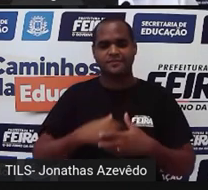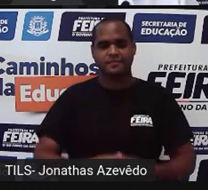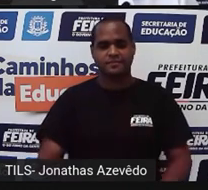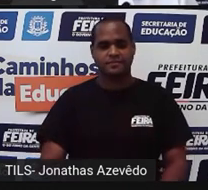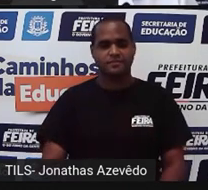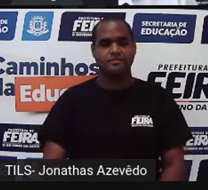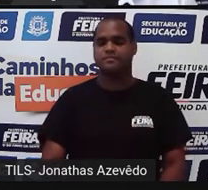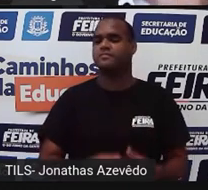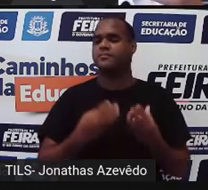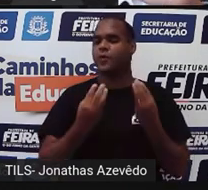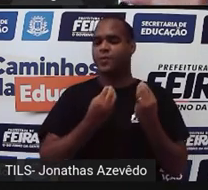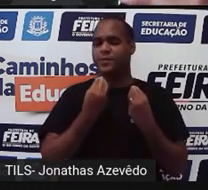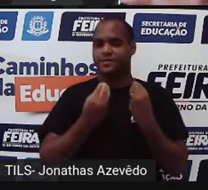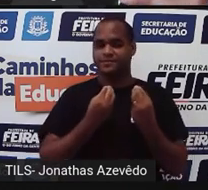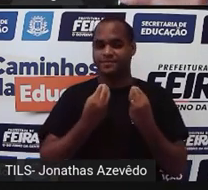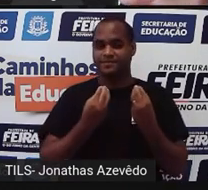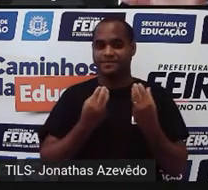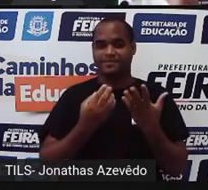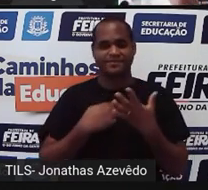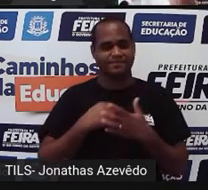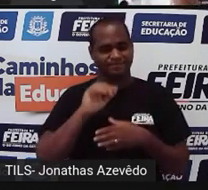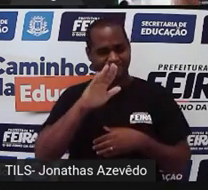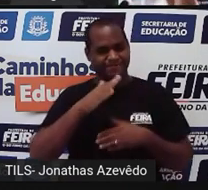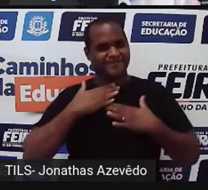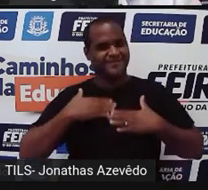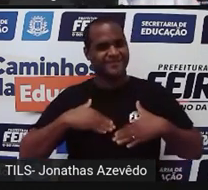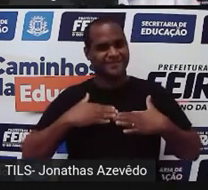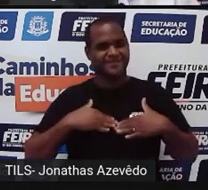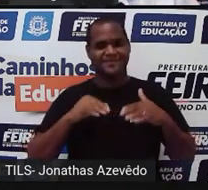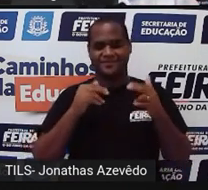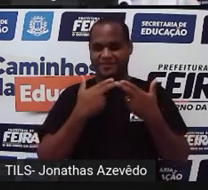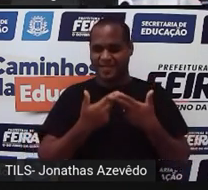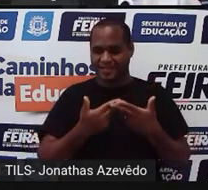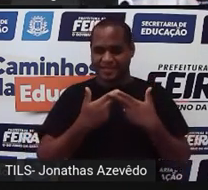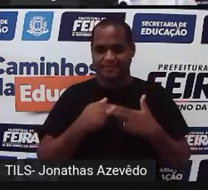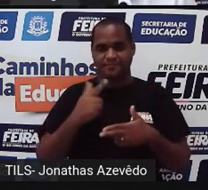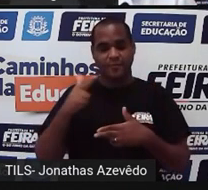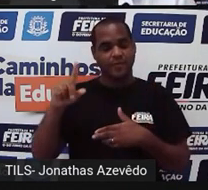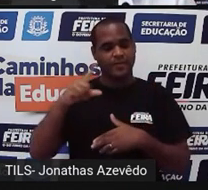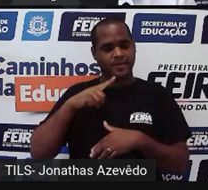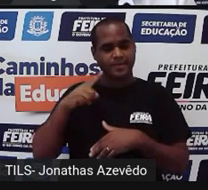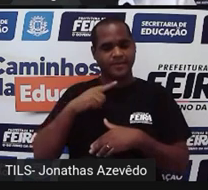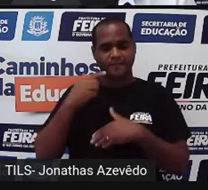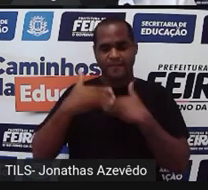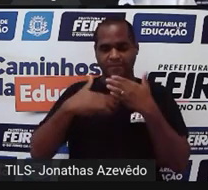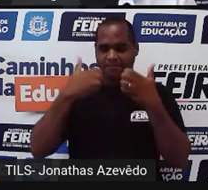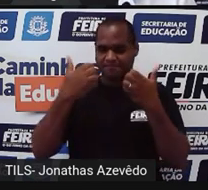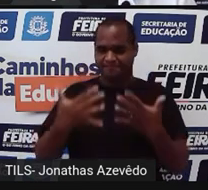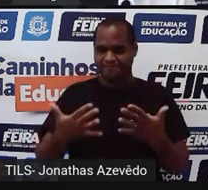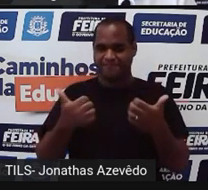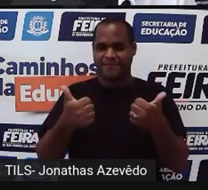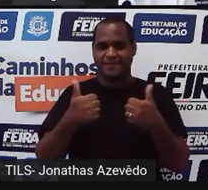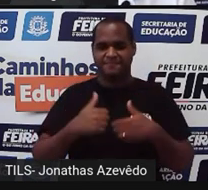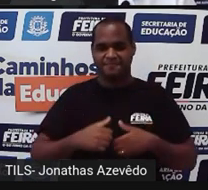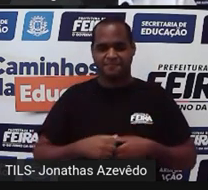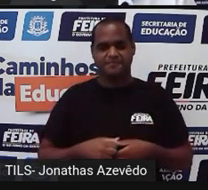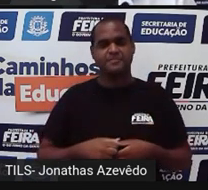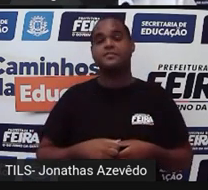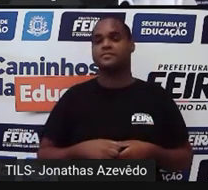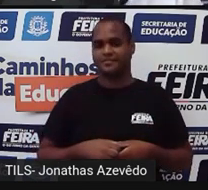Mas como assim, professor? Segura aí, vem aqui comigo que logo logo a gente vai ver, tá bom?